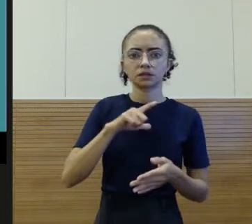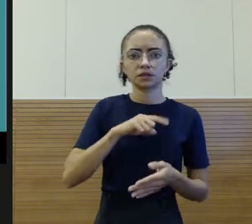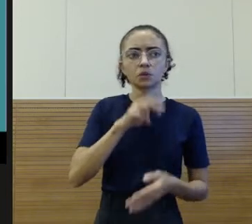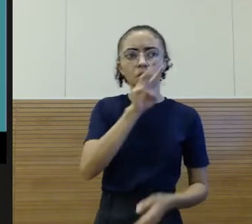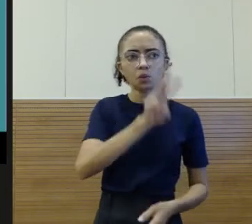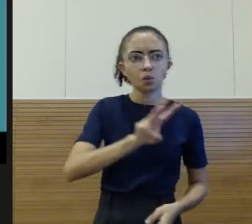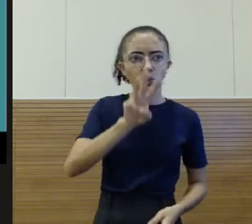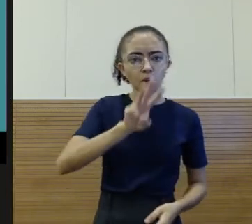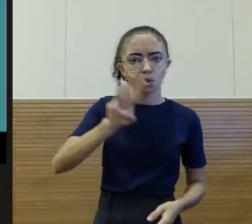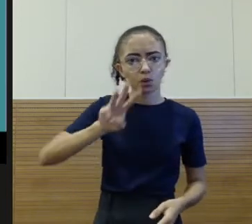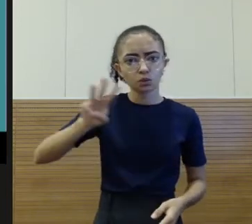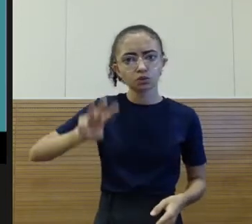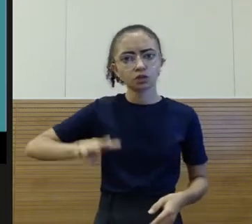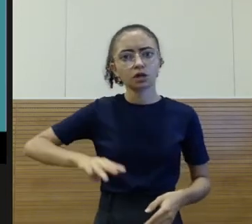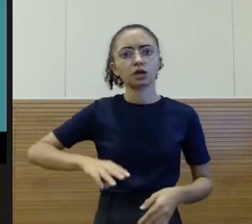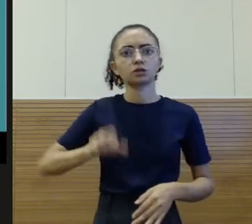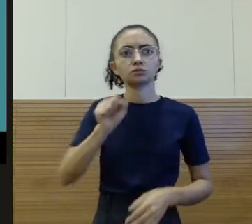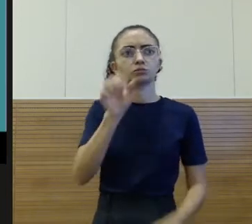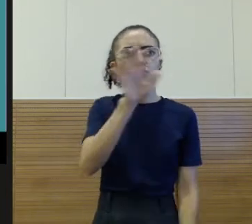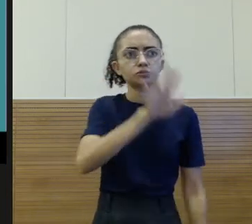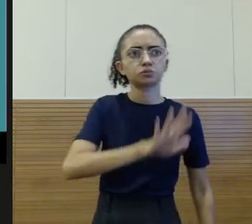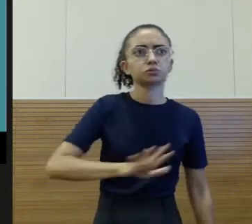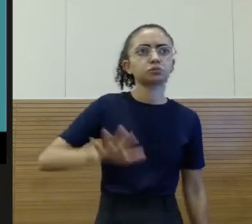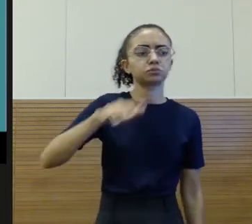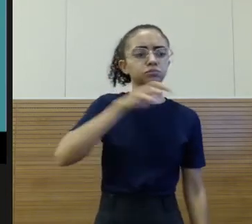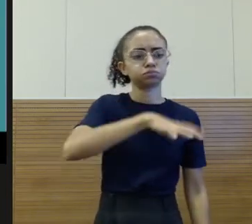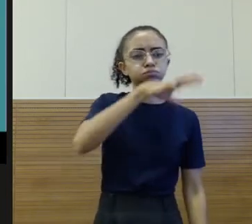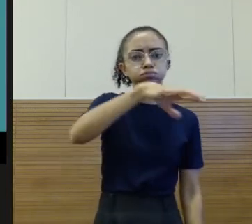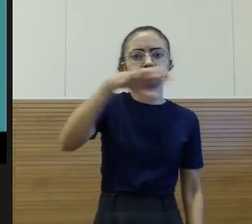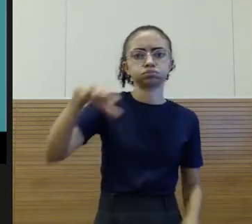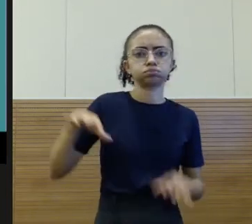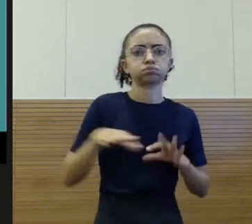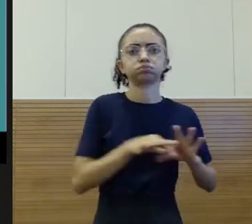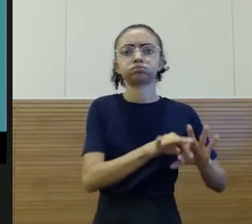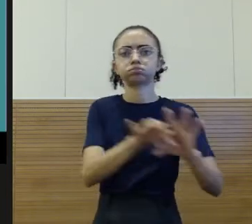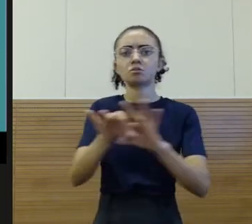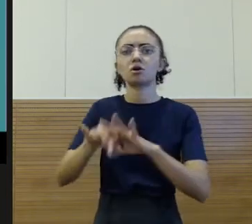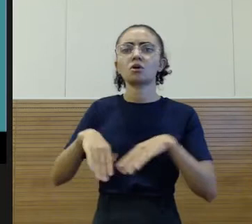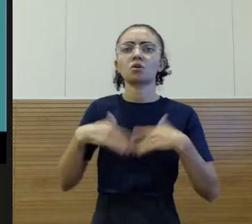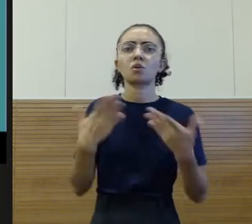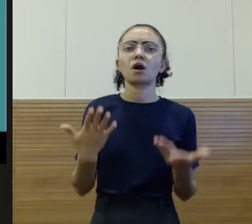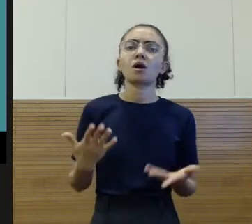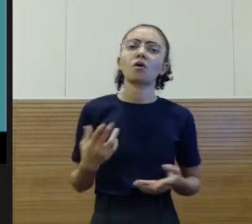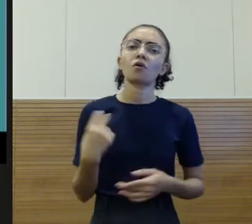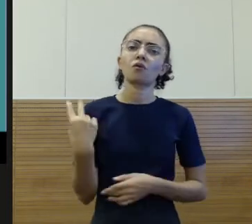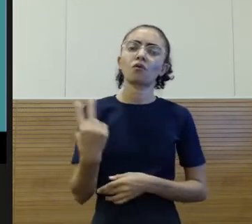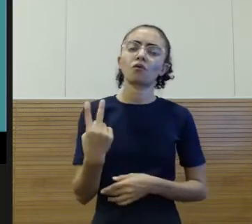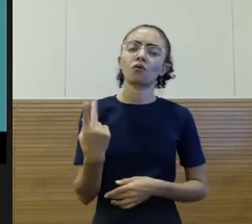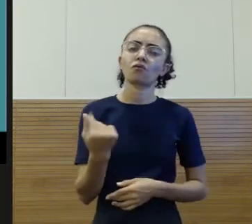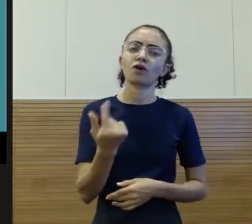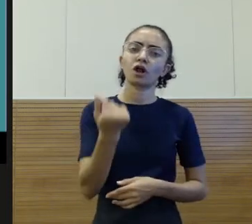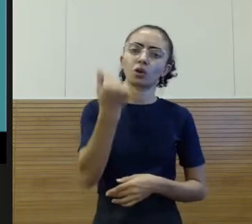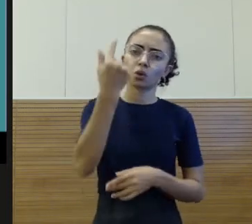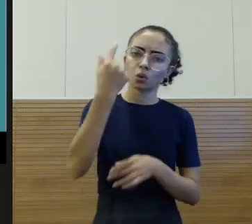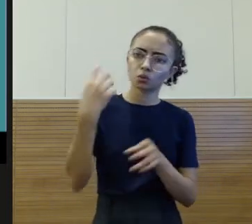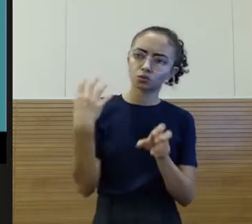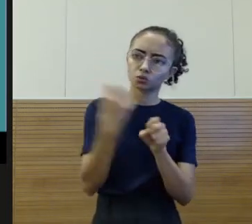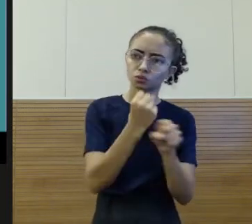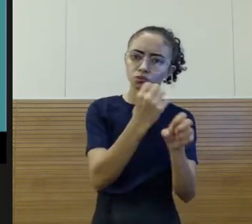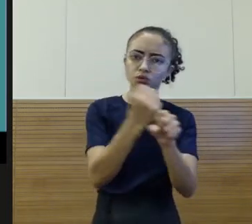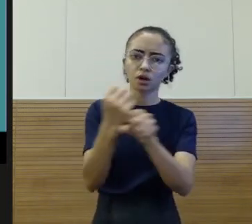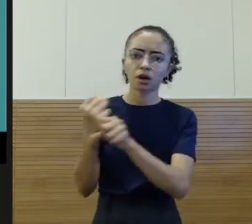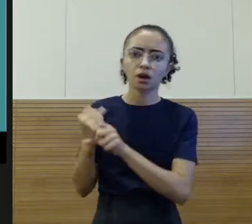da análise das instituições, qual é o valor dos cálculos dos diferentes padrões alimentares, então, para